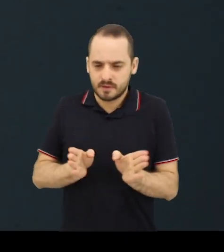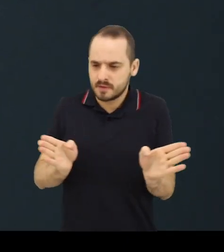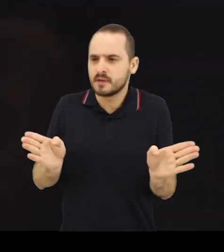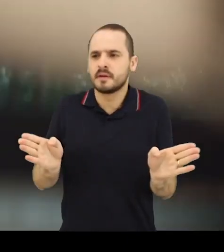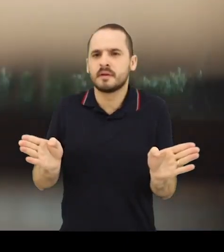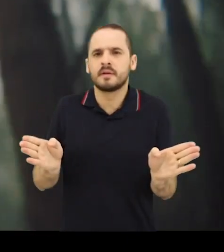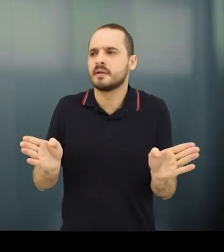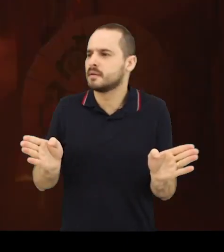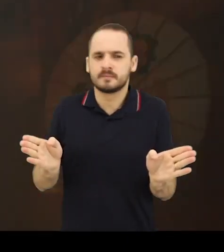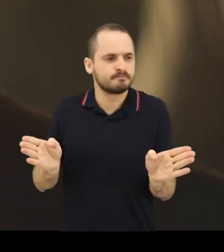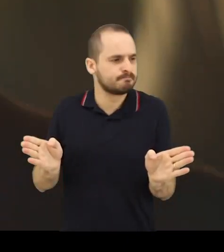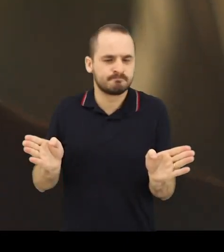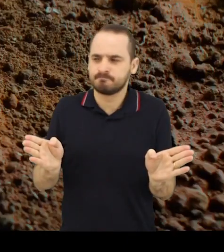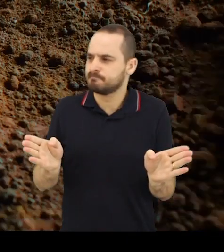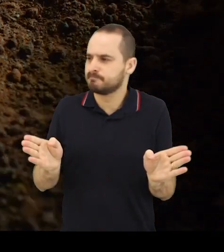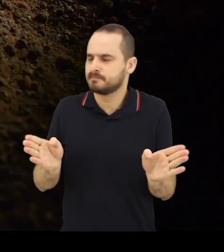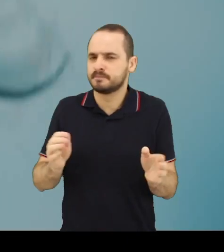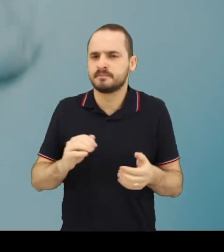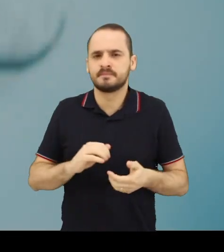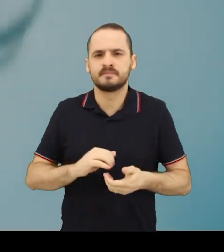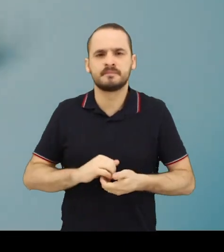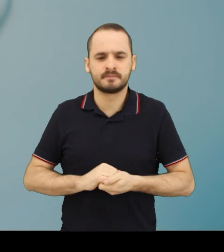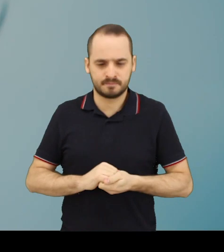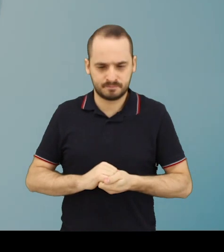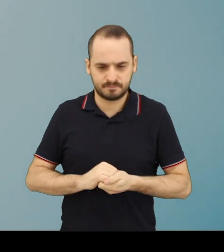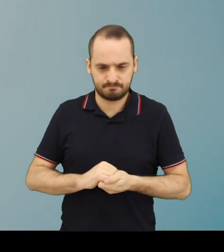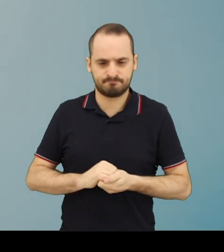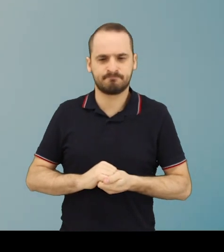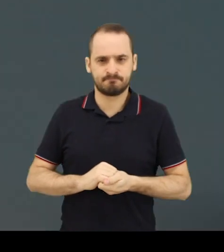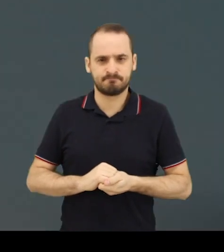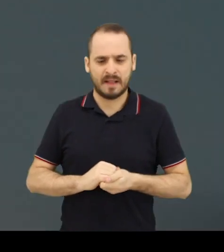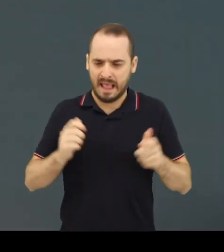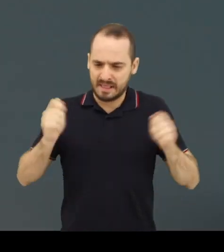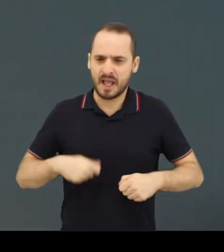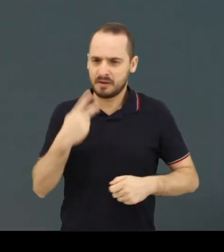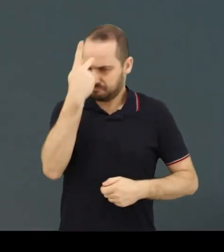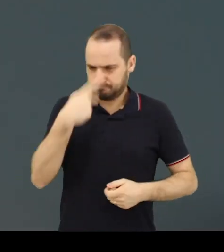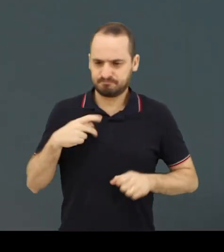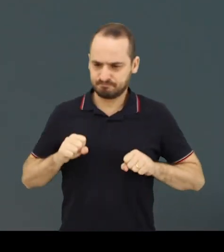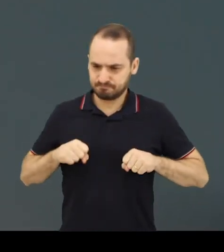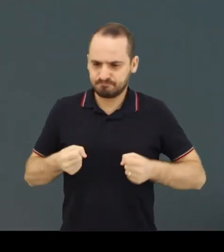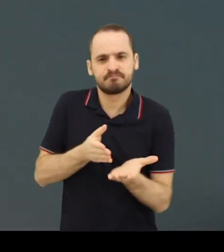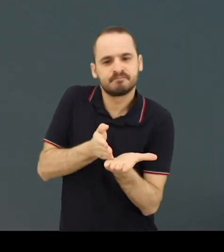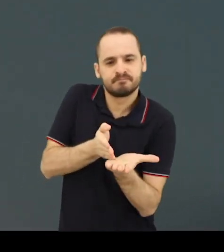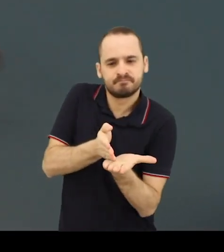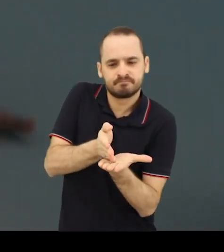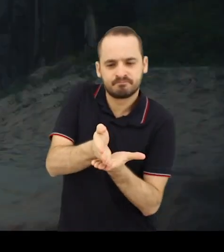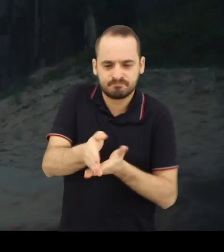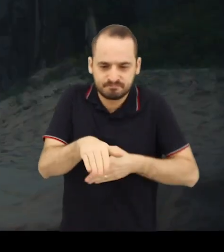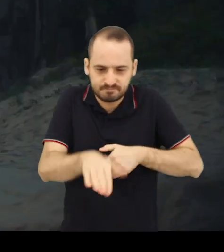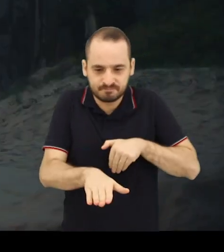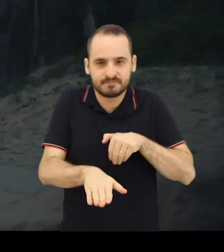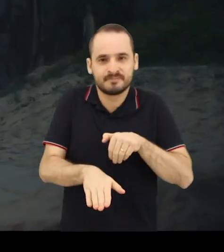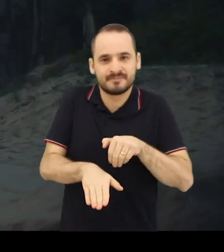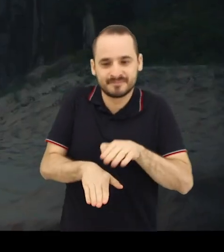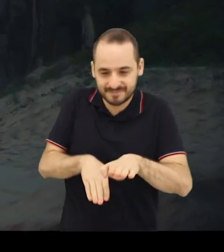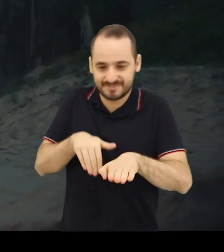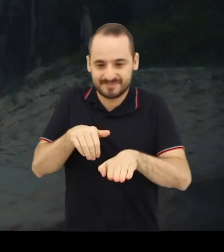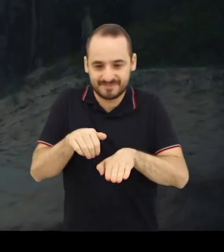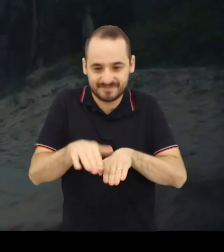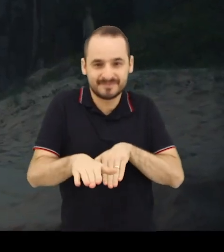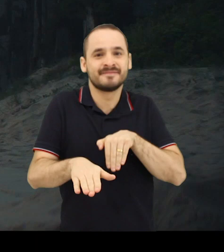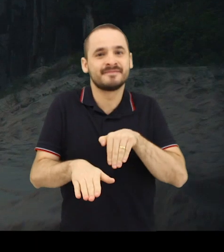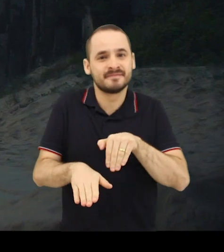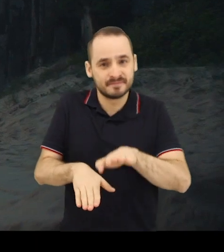trás. Imagens de fases da vida dele e pegadas. E se dá conta de que seguir os próprios passos não significa